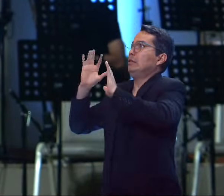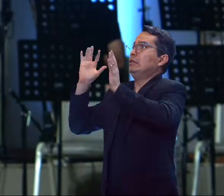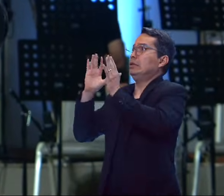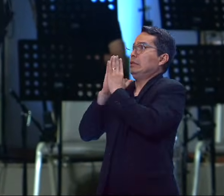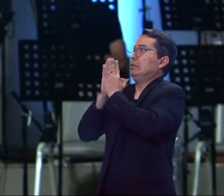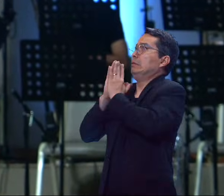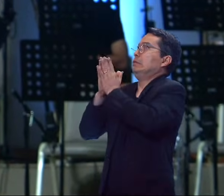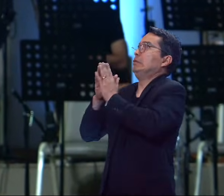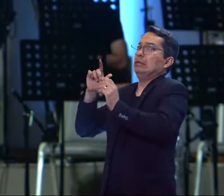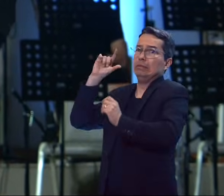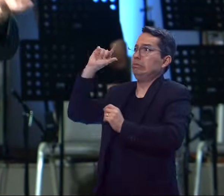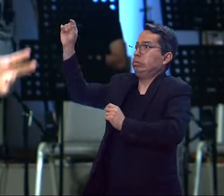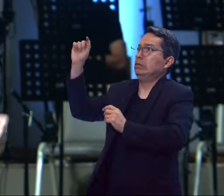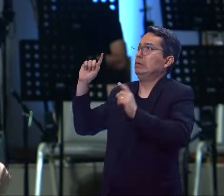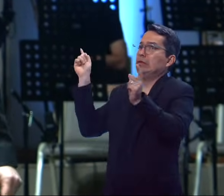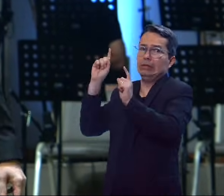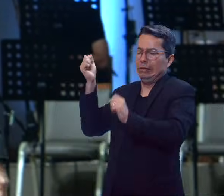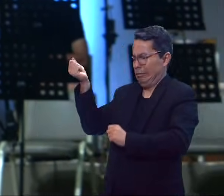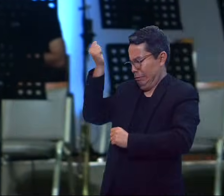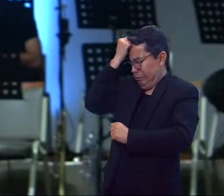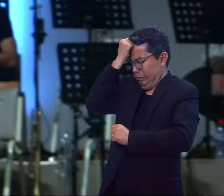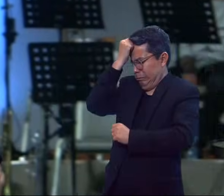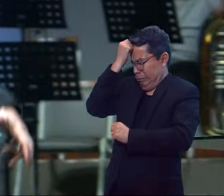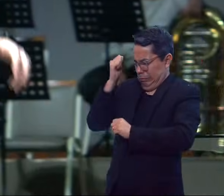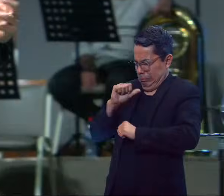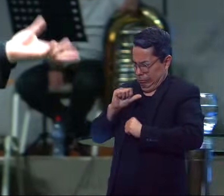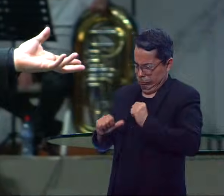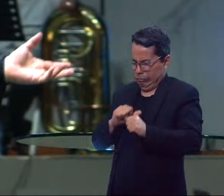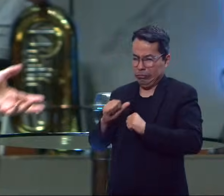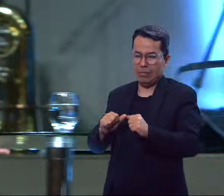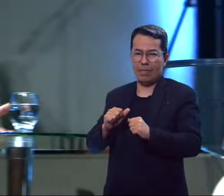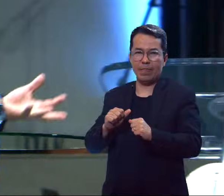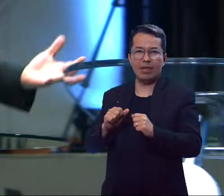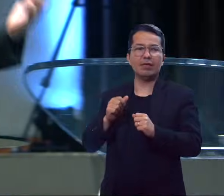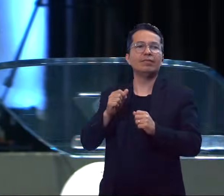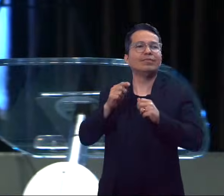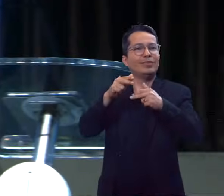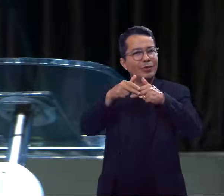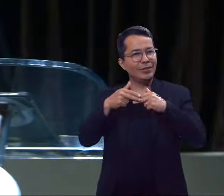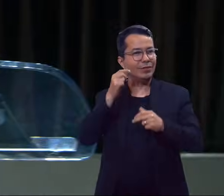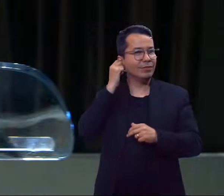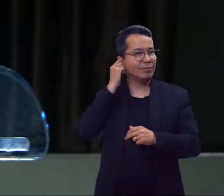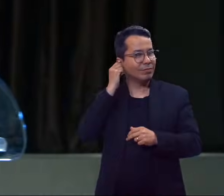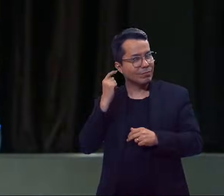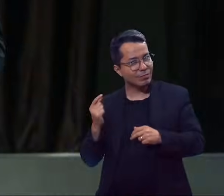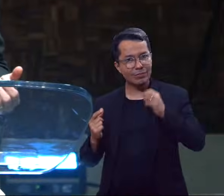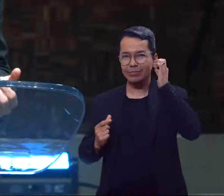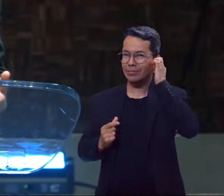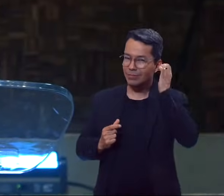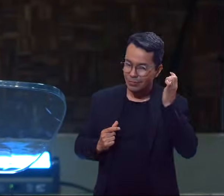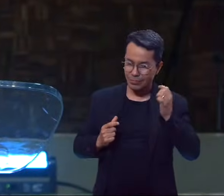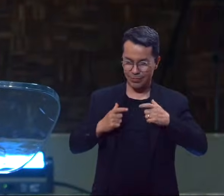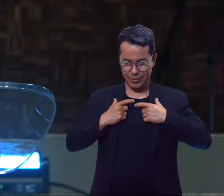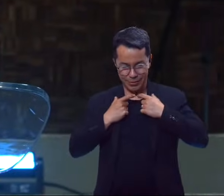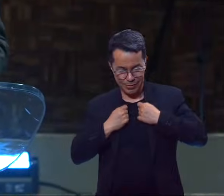Era um clamor por arrependimento. O que mais que eles fazem? Moisés vai lá e fala, olha,